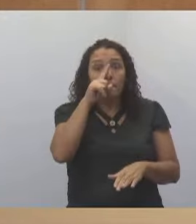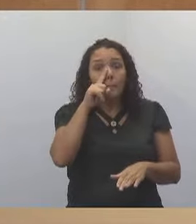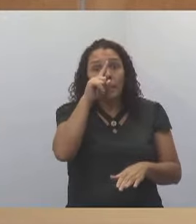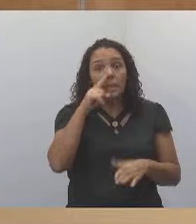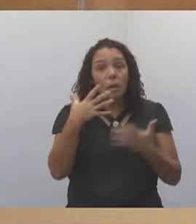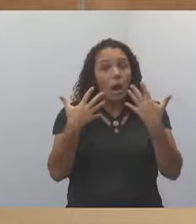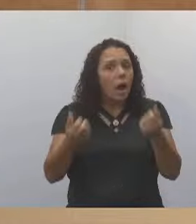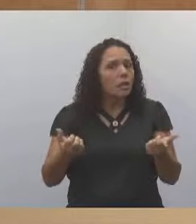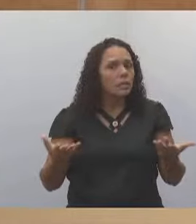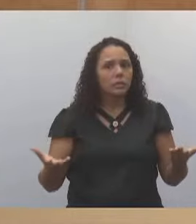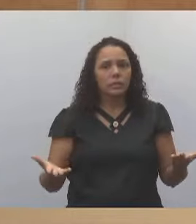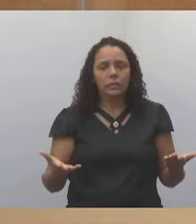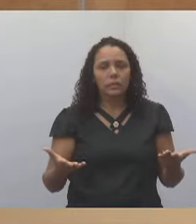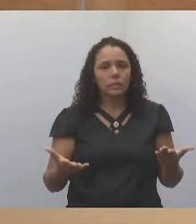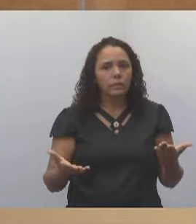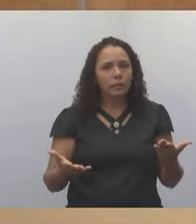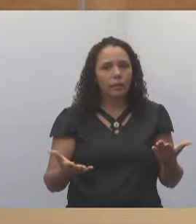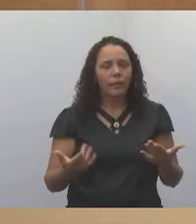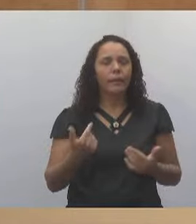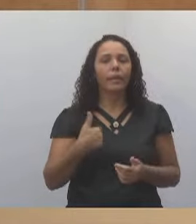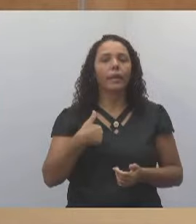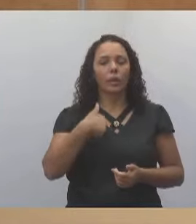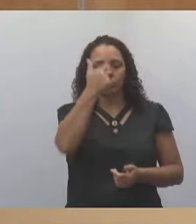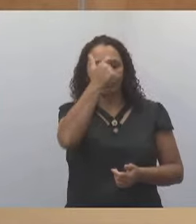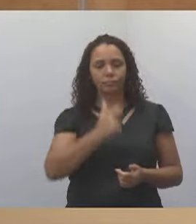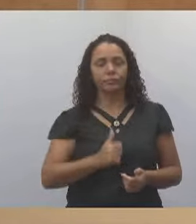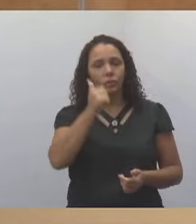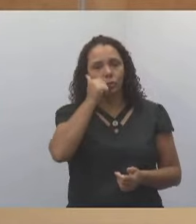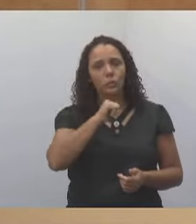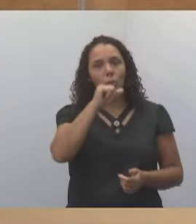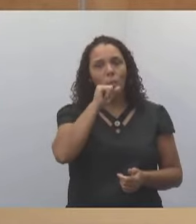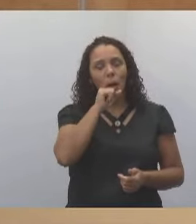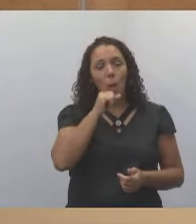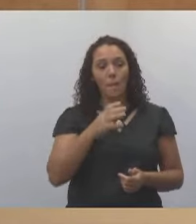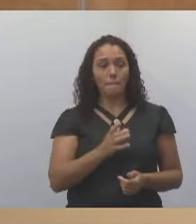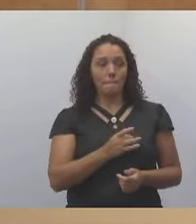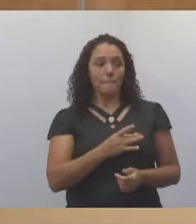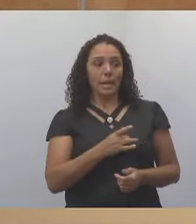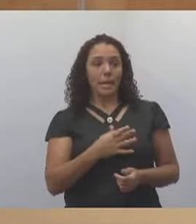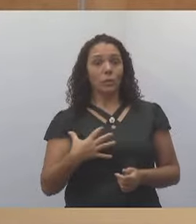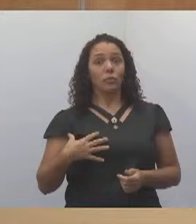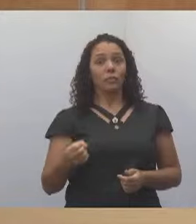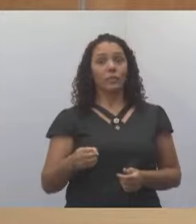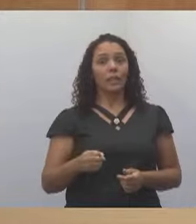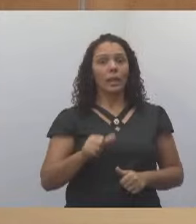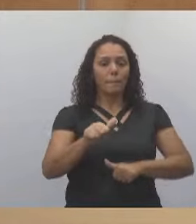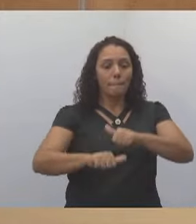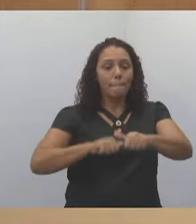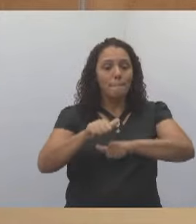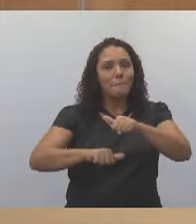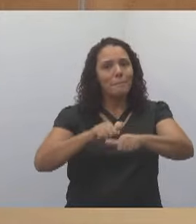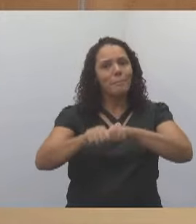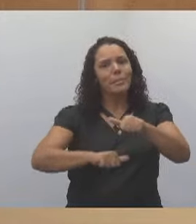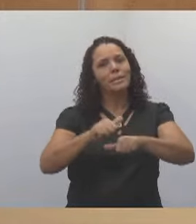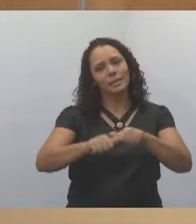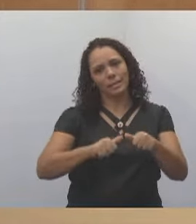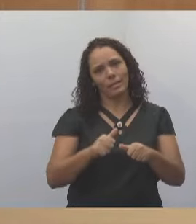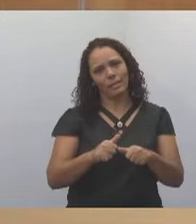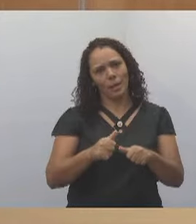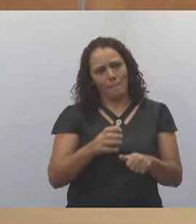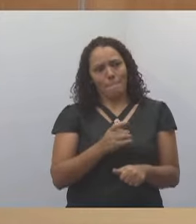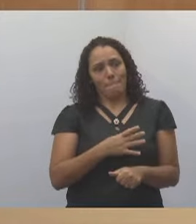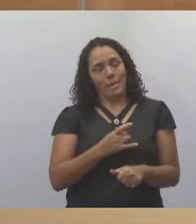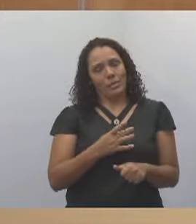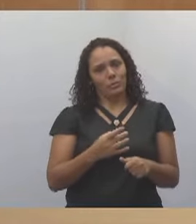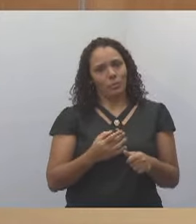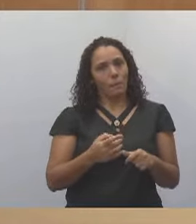filha numa bicicleta hoje, né? A gente já viu vários acidentes com bikes. Imagine a mãe de vocês quando vocês saem com as motos de vocês,